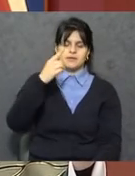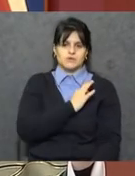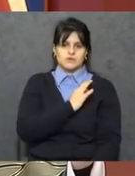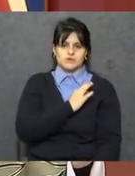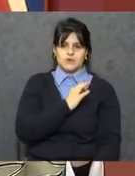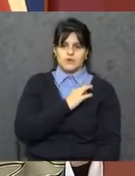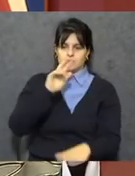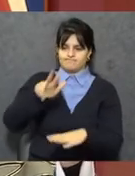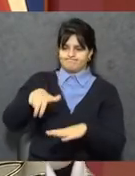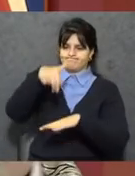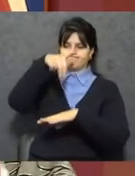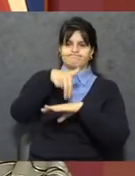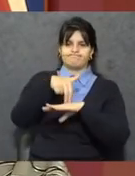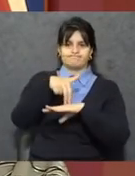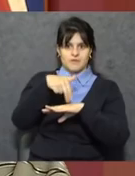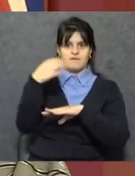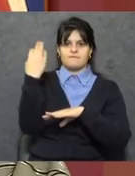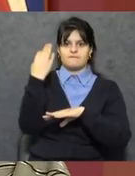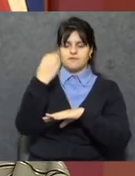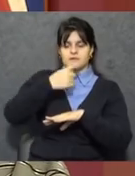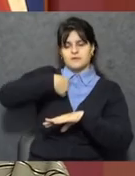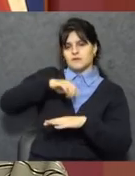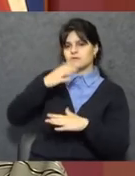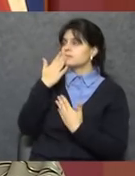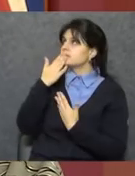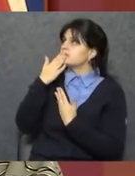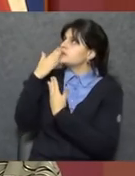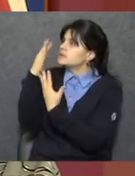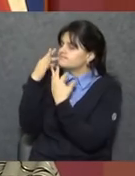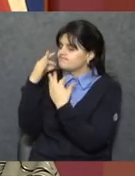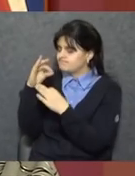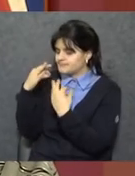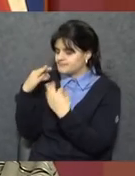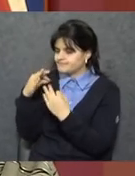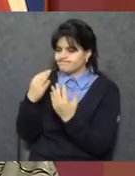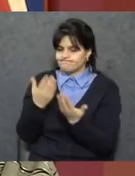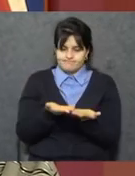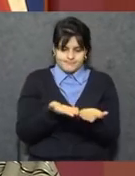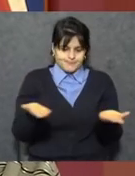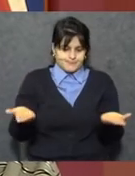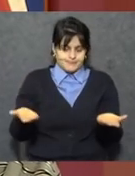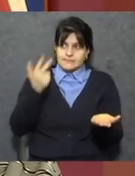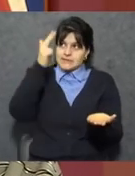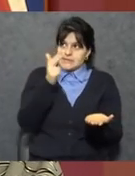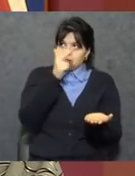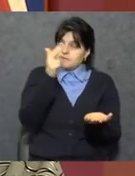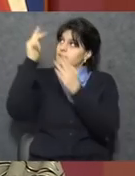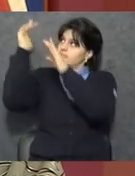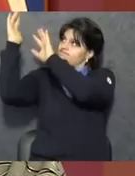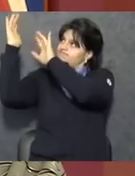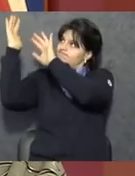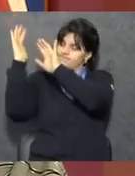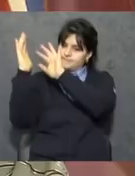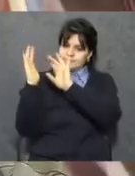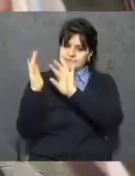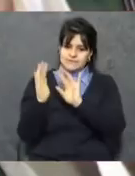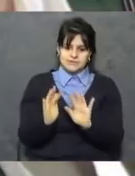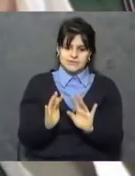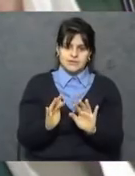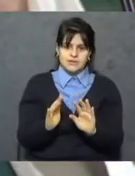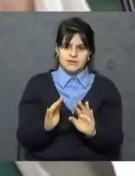mortos, humildemente vos suplicamos. Santificai estes dons, derramando sobre eles o vosso Espírito,